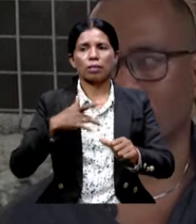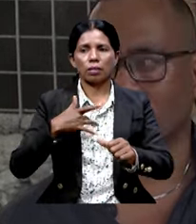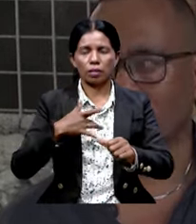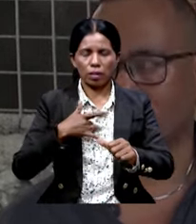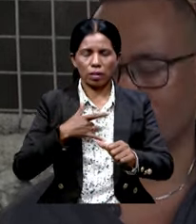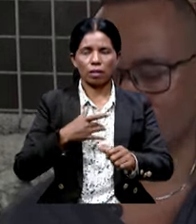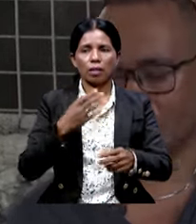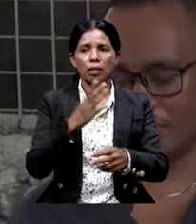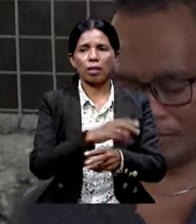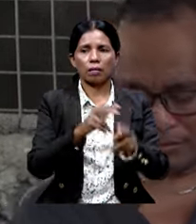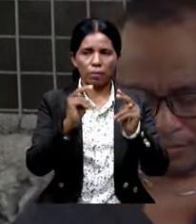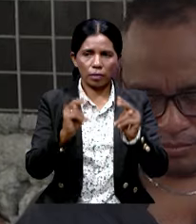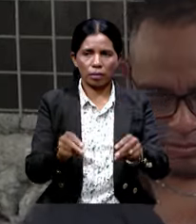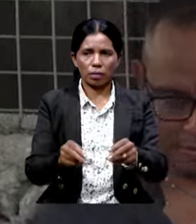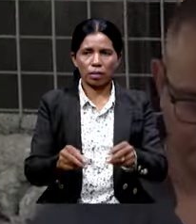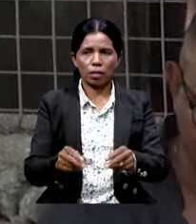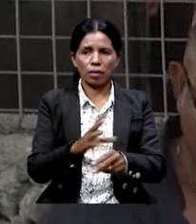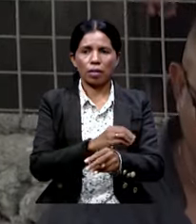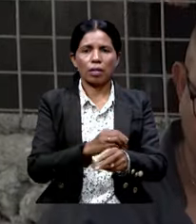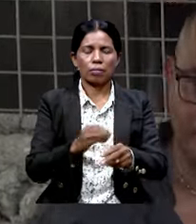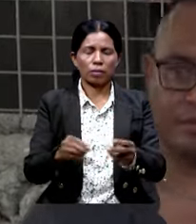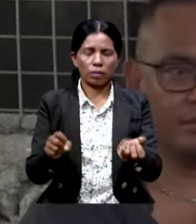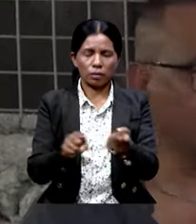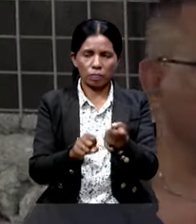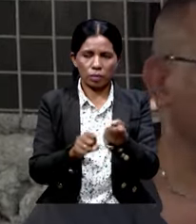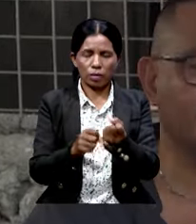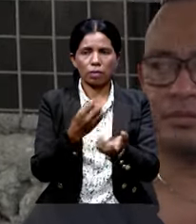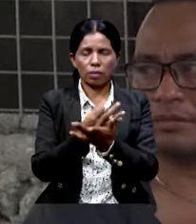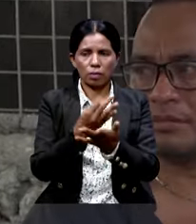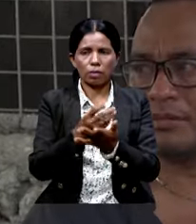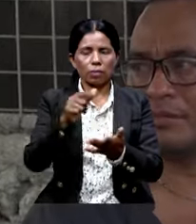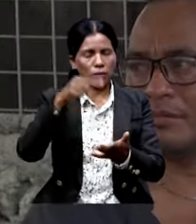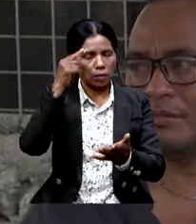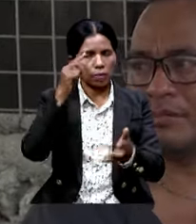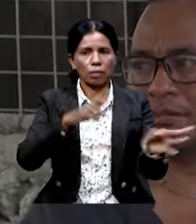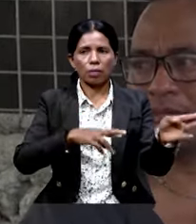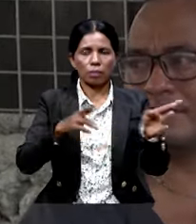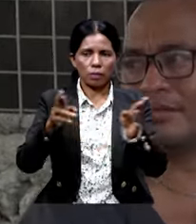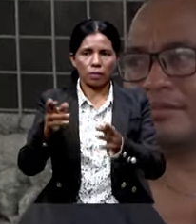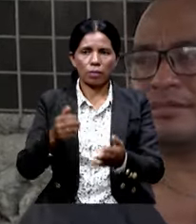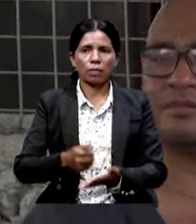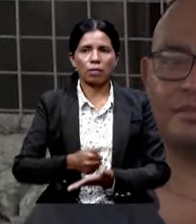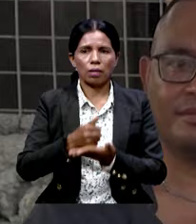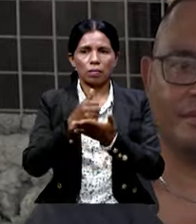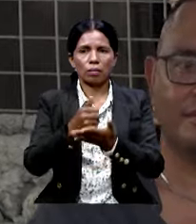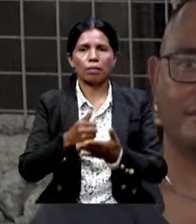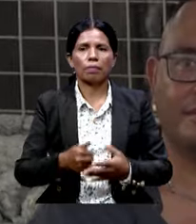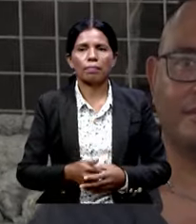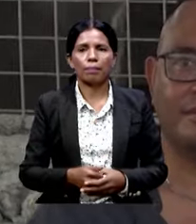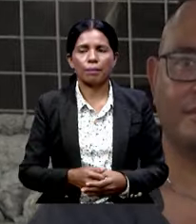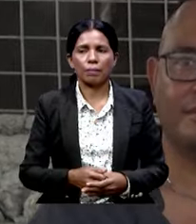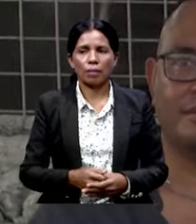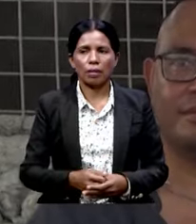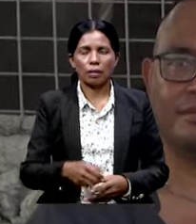o precisa tan sunti kan modal, governo pronto a tua vida. E o seu